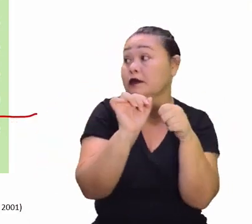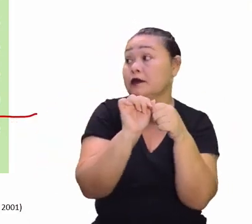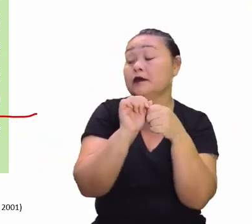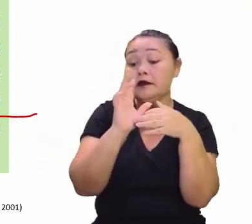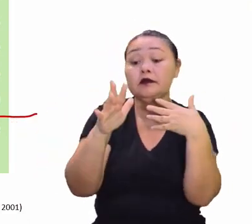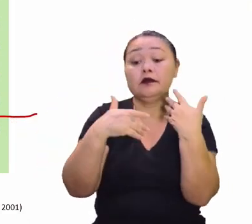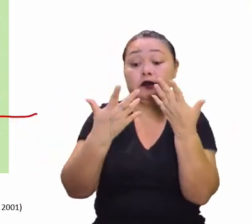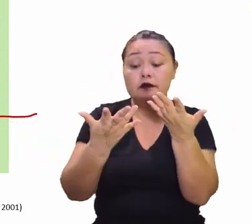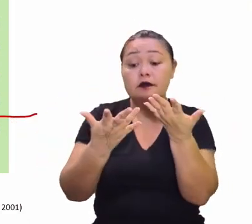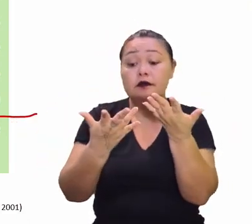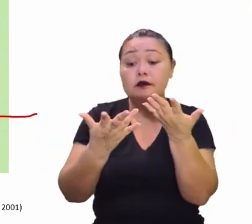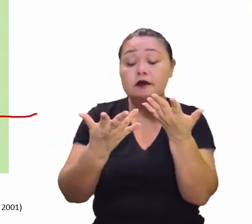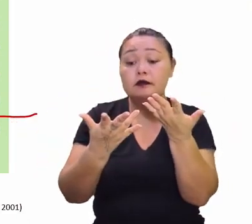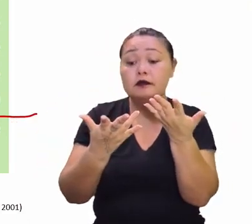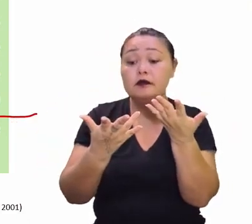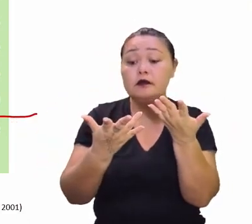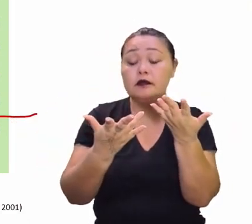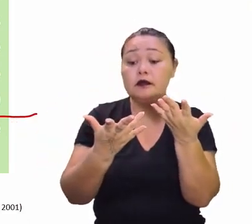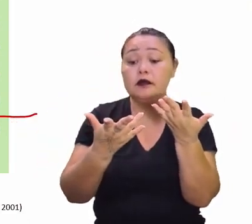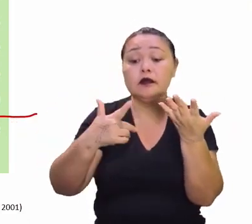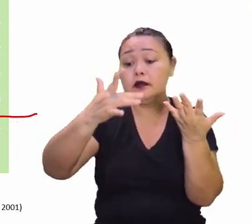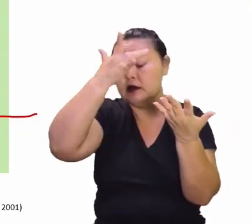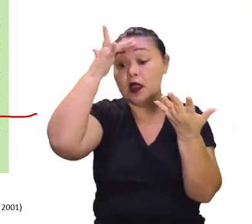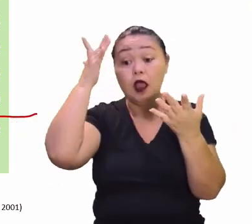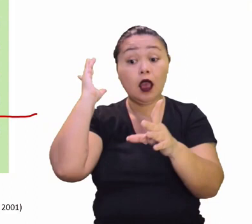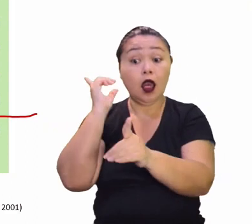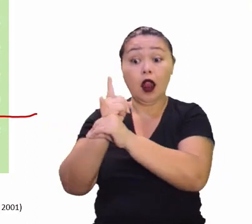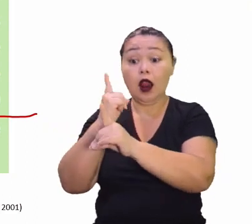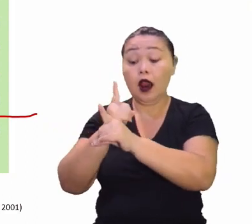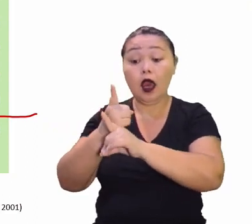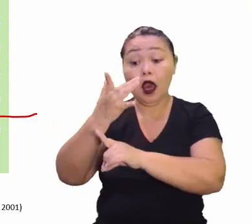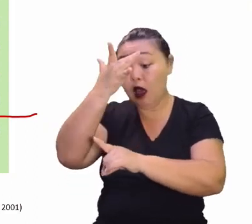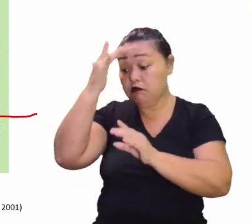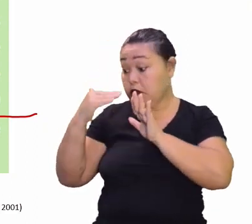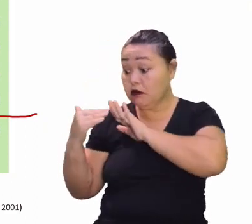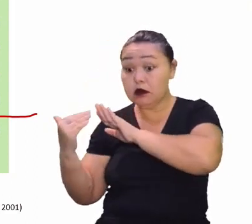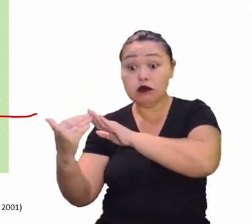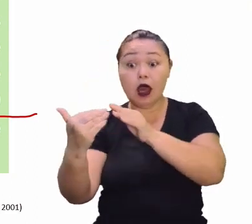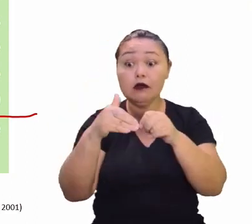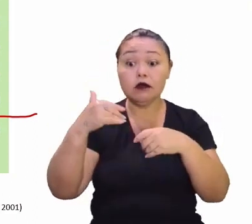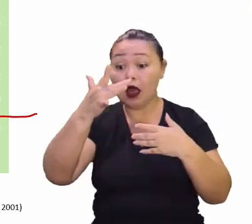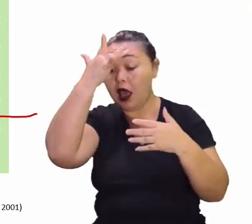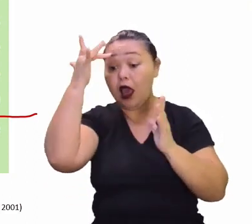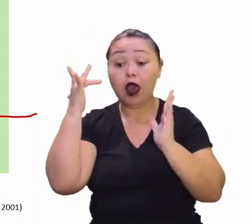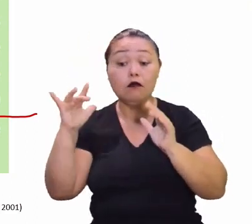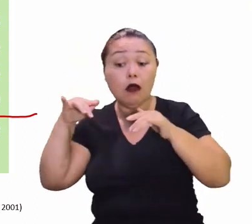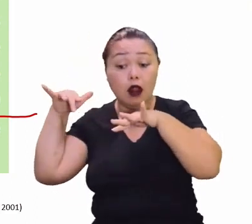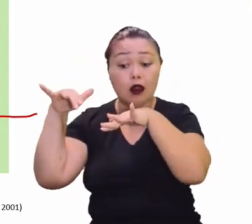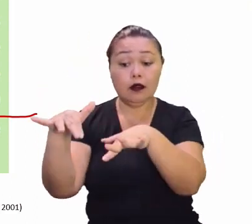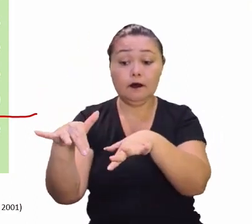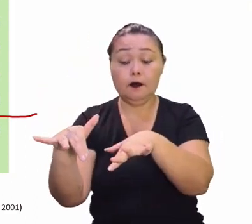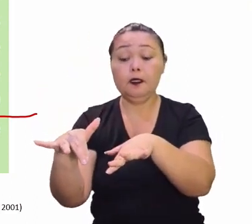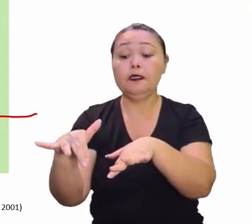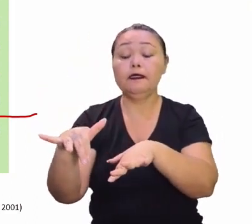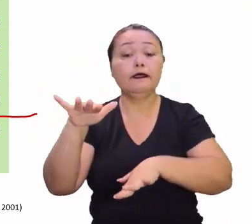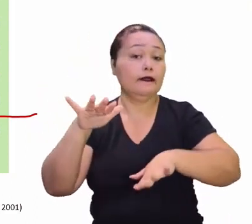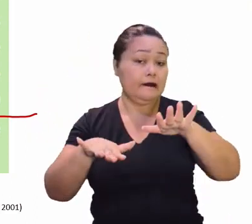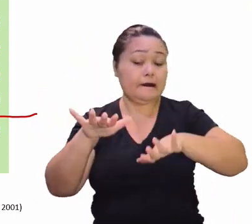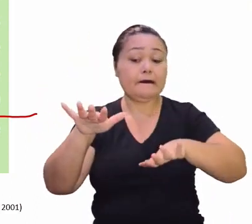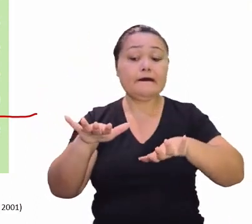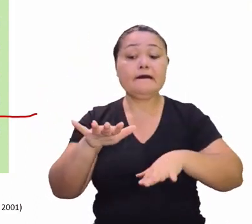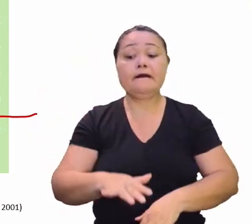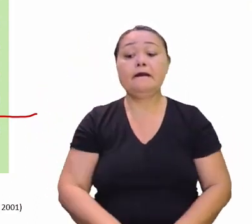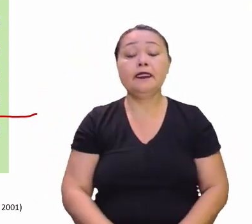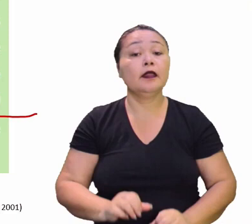uma promoção, né? Isso, aí as pessoas descobrem quando vê lá aquela região está lotada. Então funciona mais